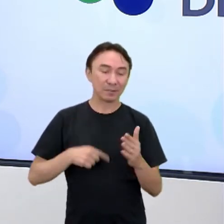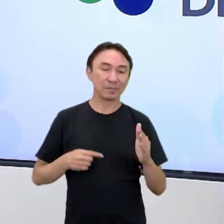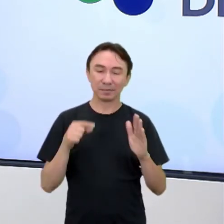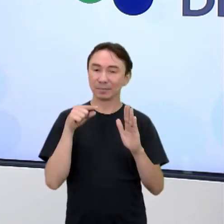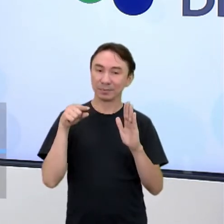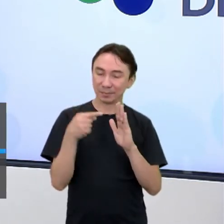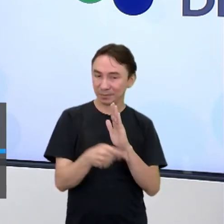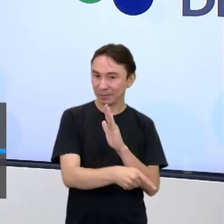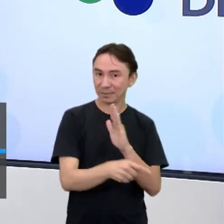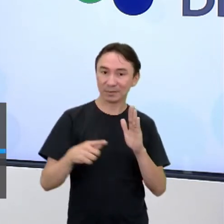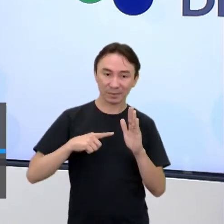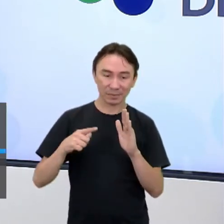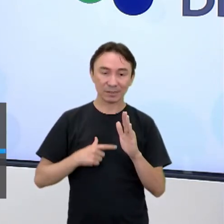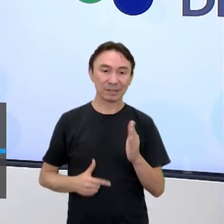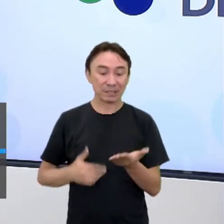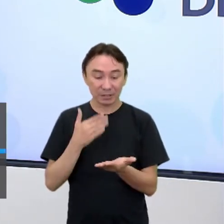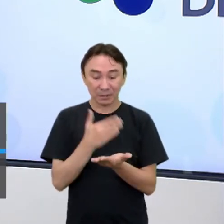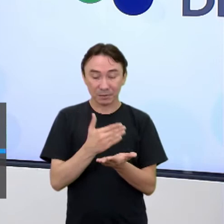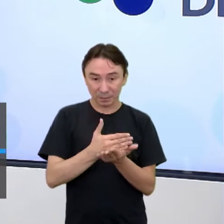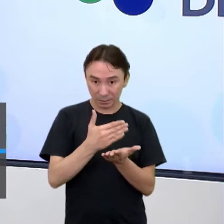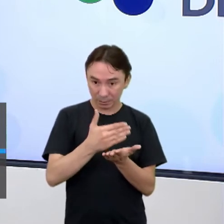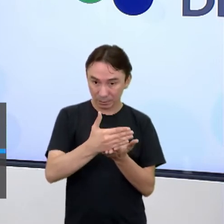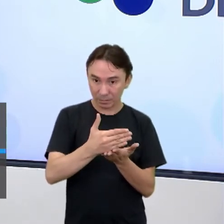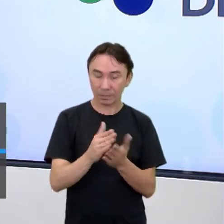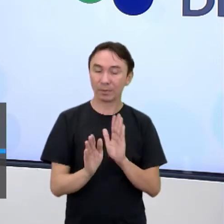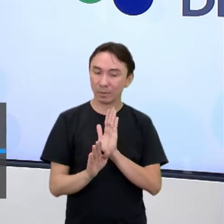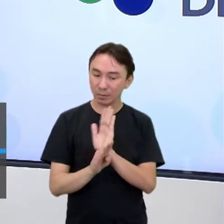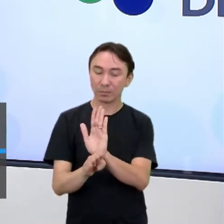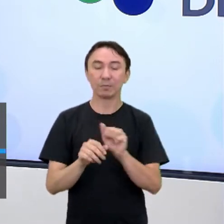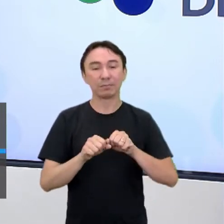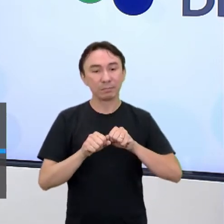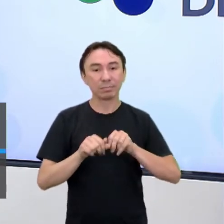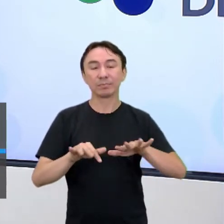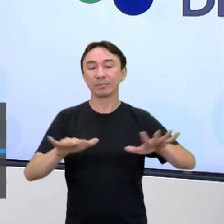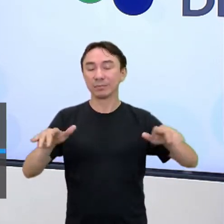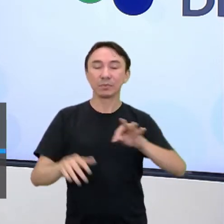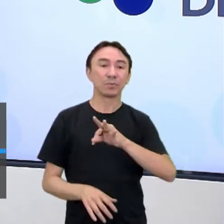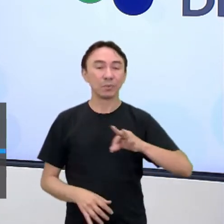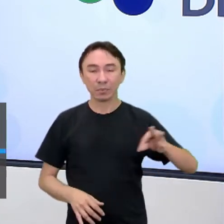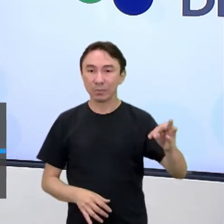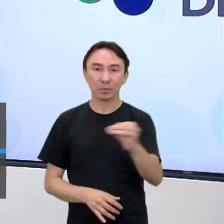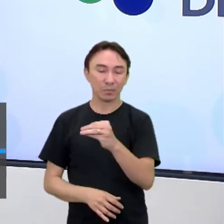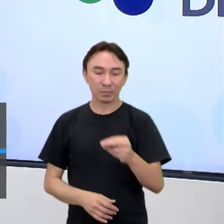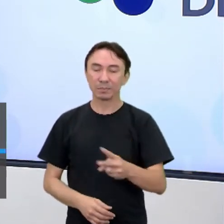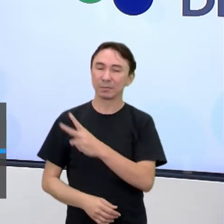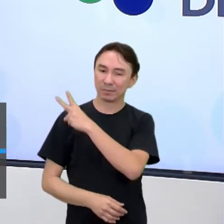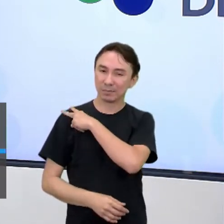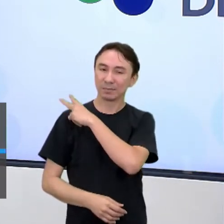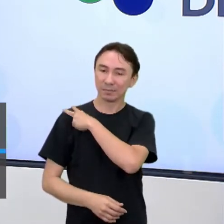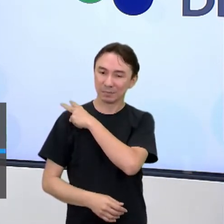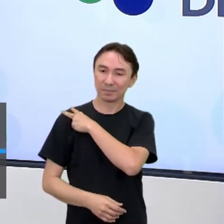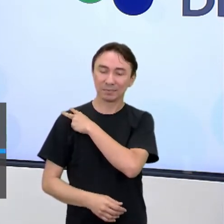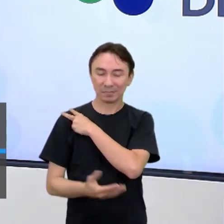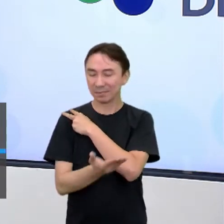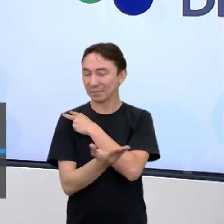componente curricular, o População e Índice. Todos aí da segunda série do ensino médio, sejam todos muito bem-vindos para mais uma aula.